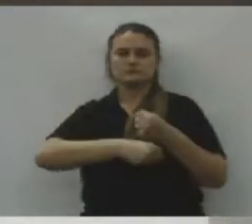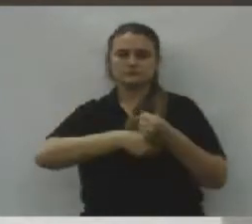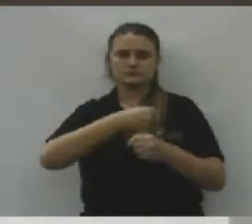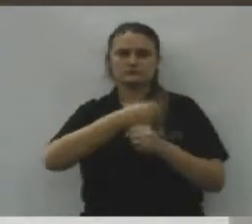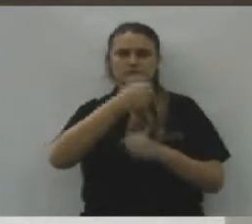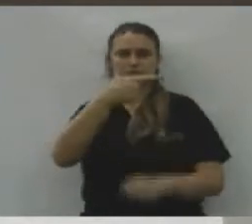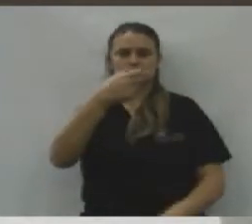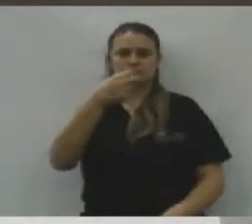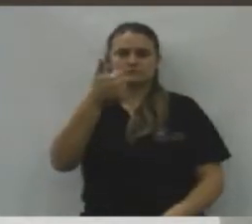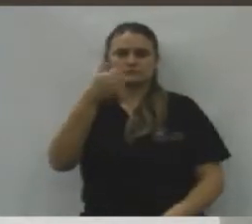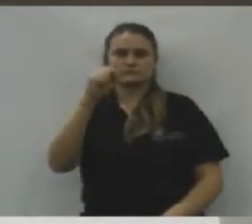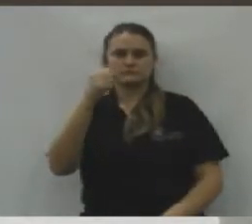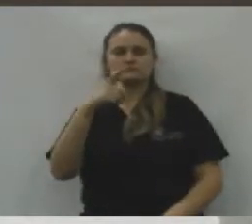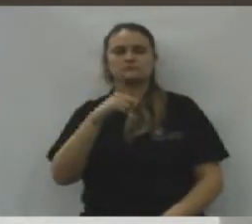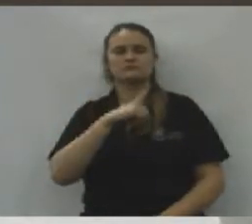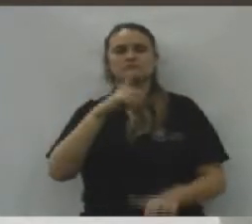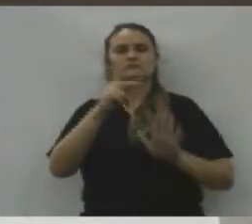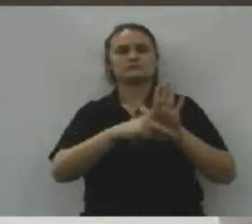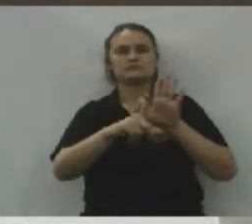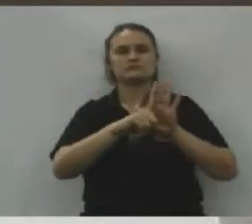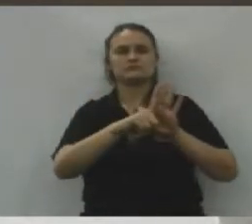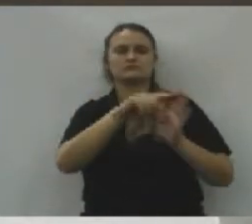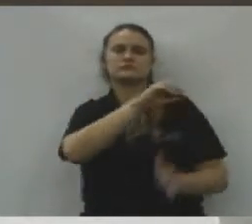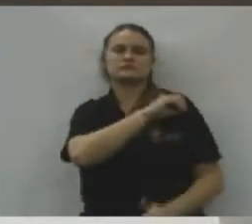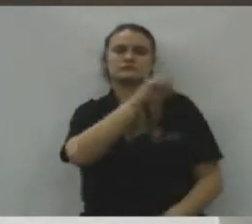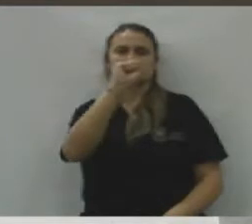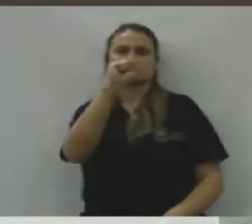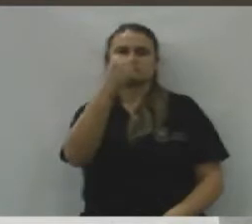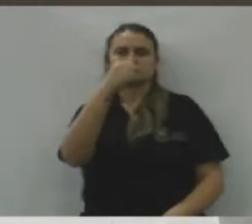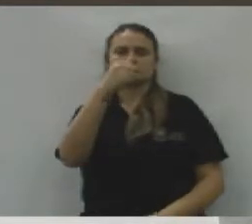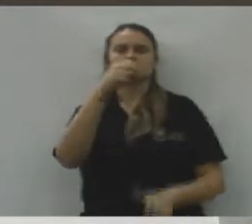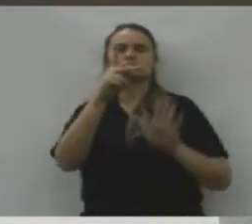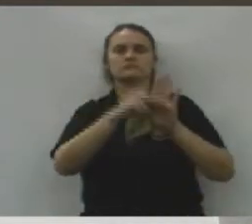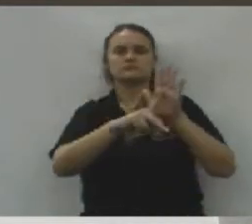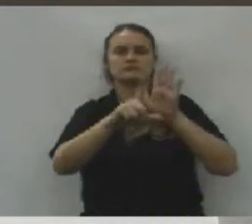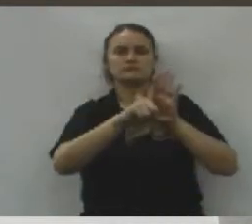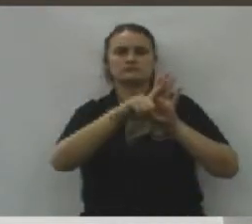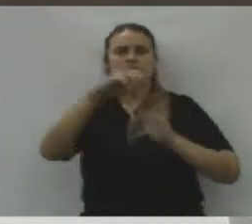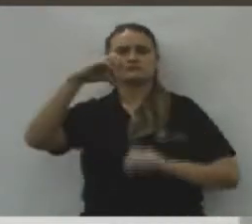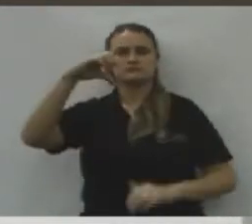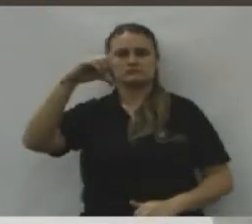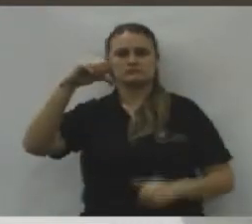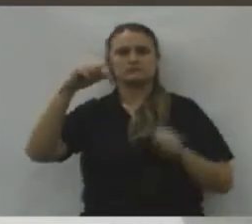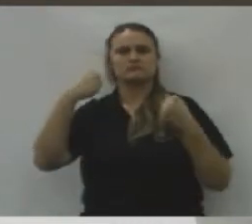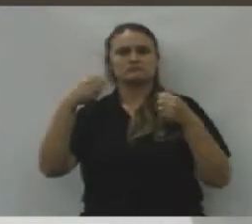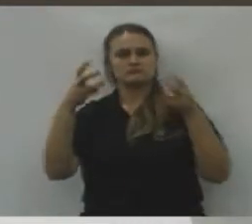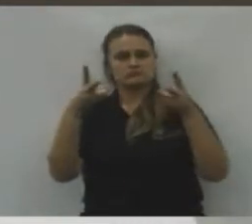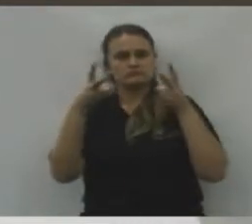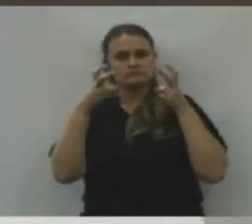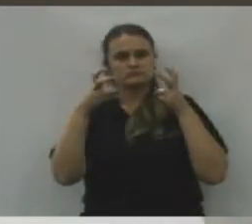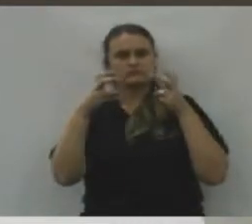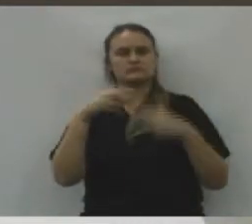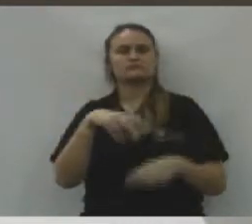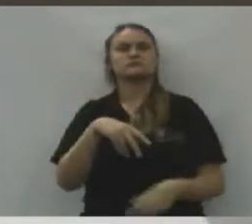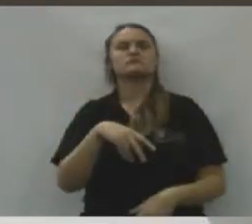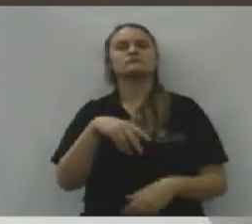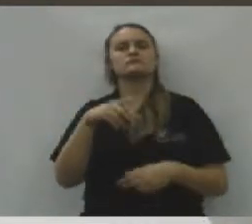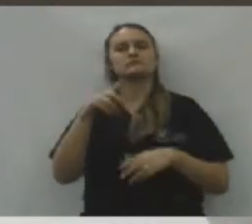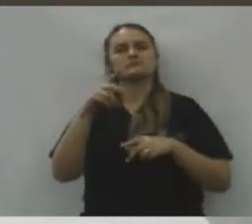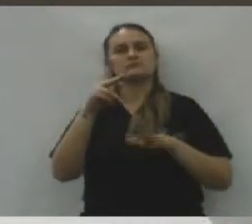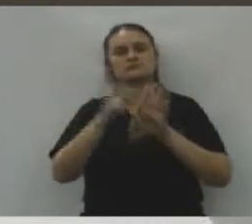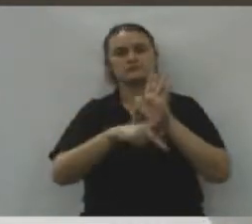191/2018, encaminhando o projeto de lei número 8 e 9 para devida apreciação. Matéria do Executivo. Projeto de